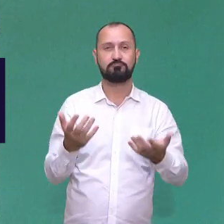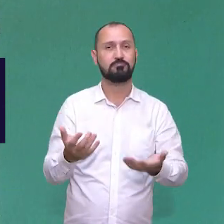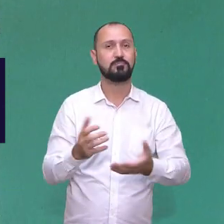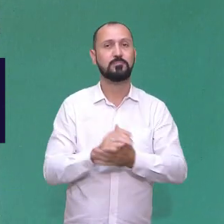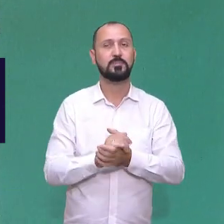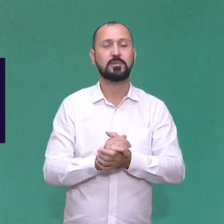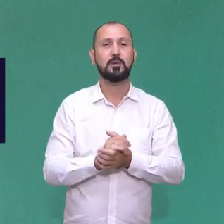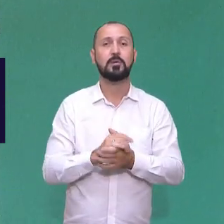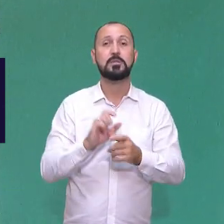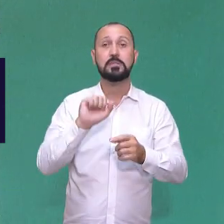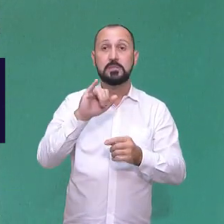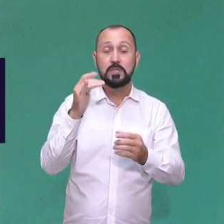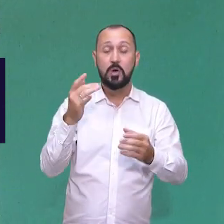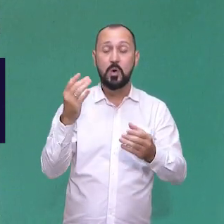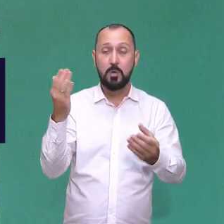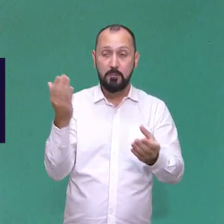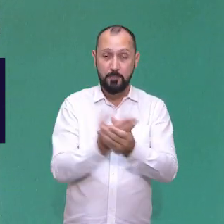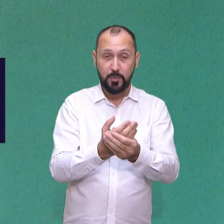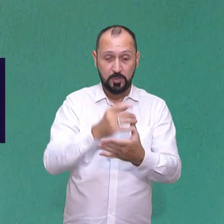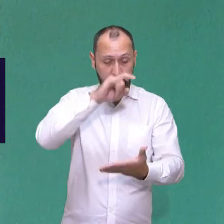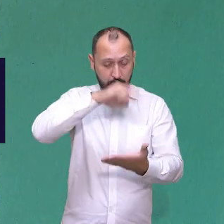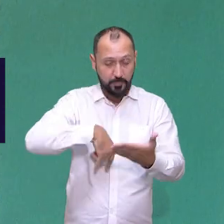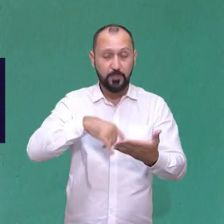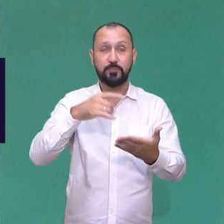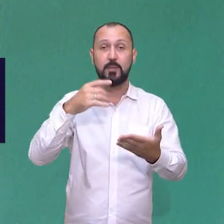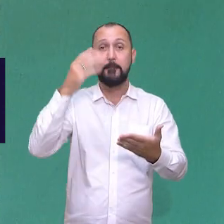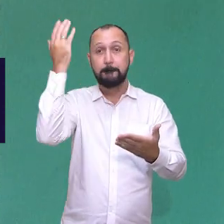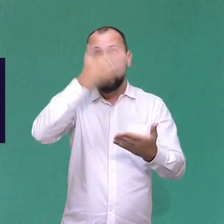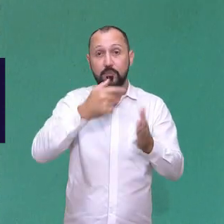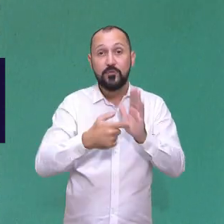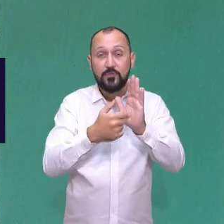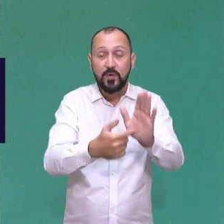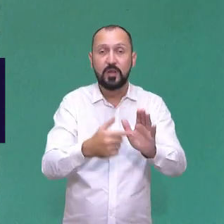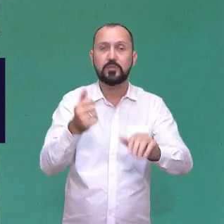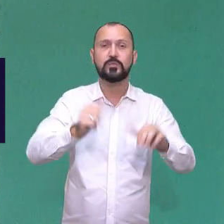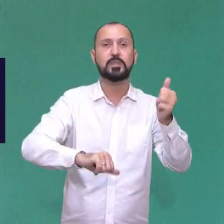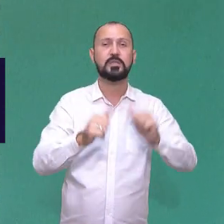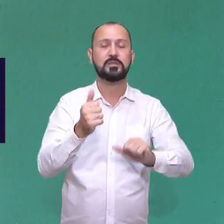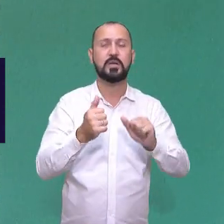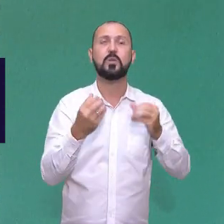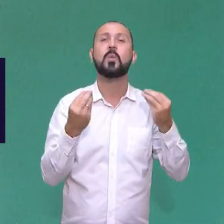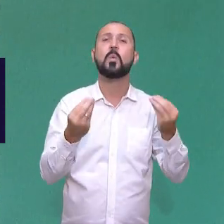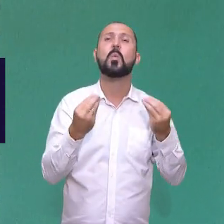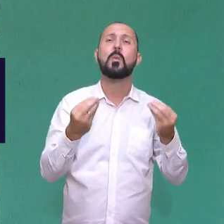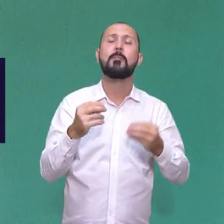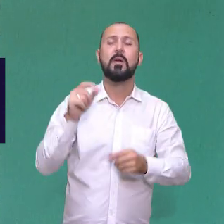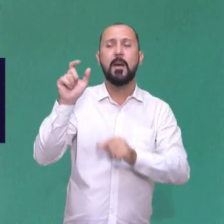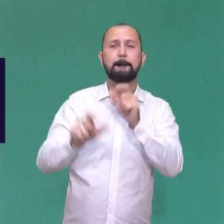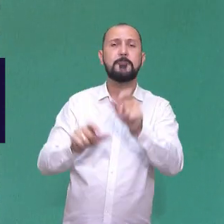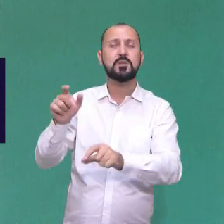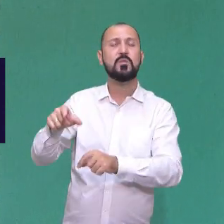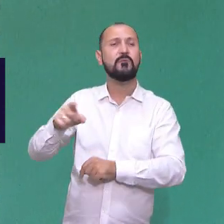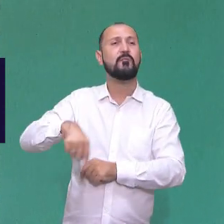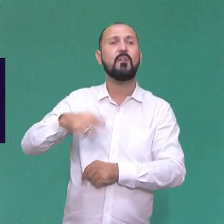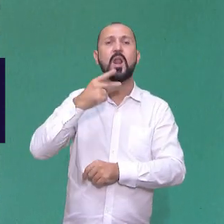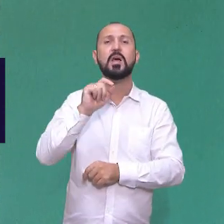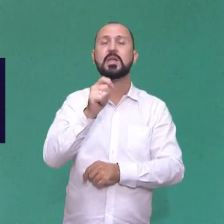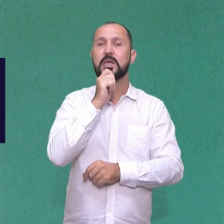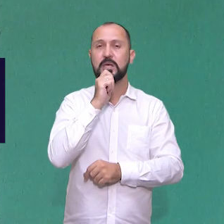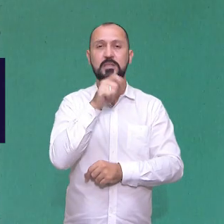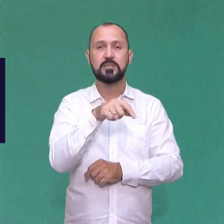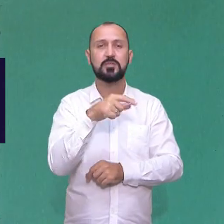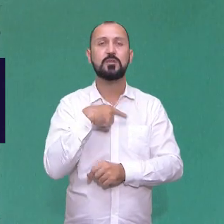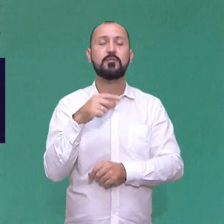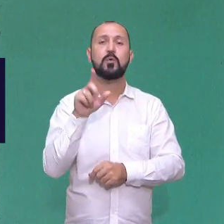conta que estão há 5 anos sem ser analisados. Então, se o processo de devolução, de prestação de contas não foi